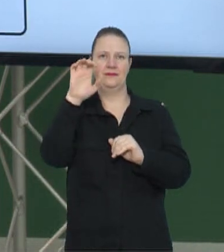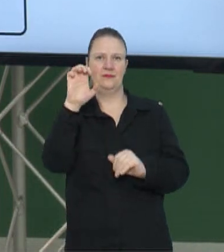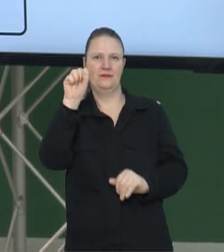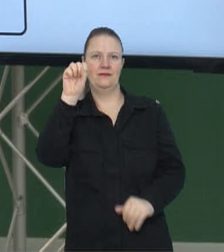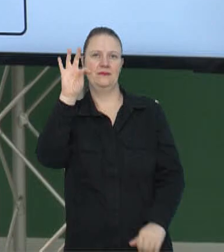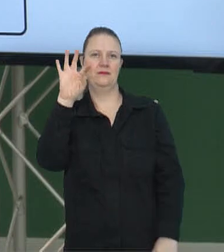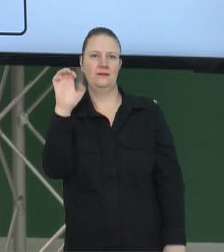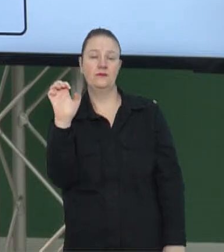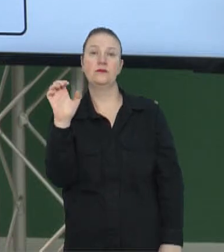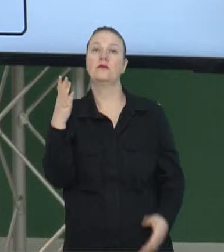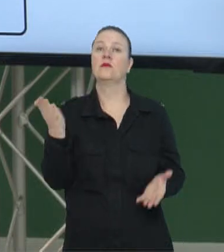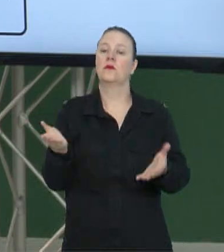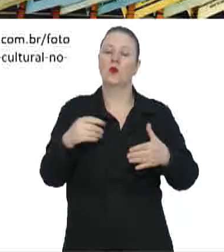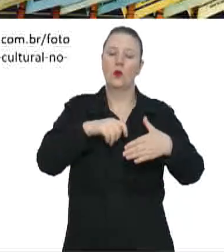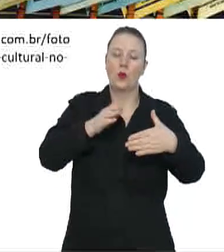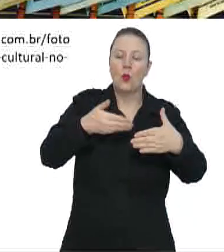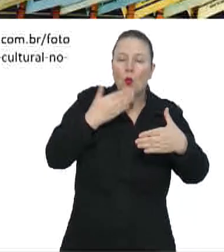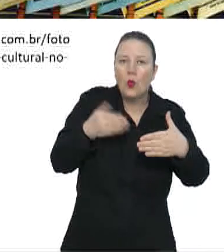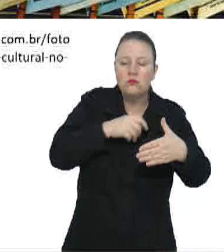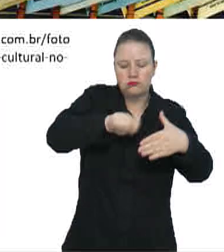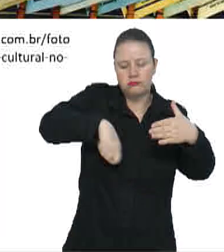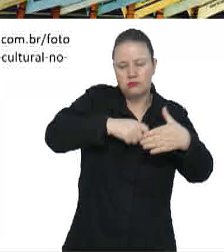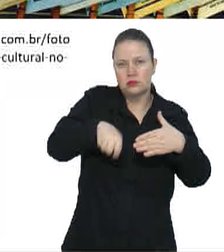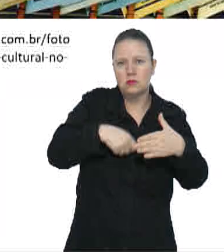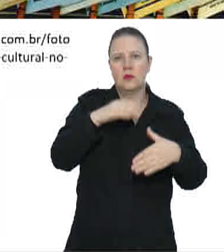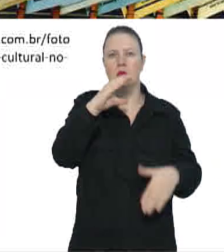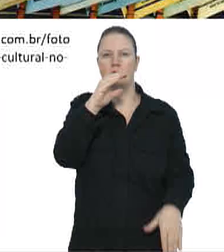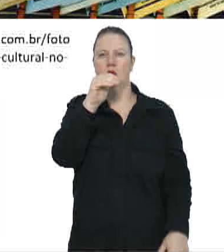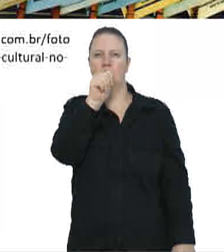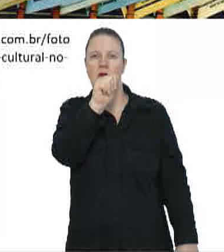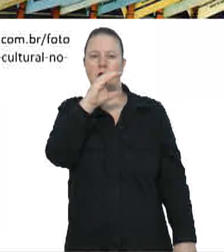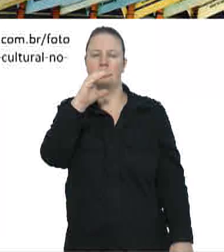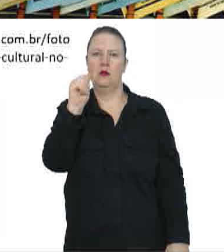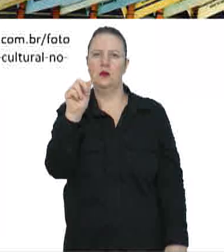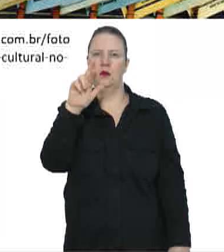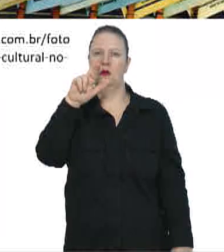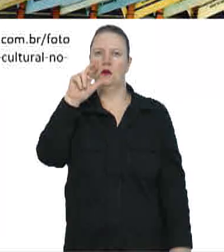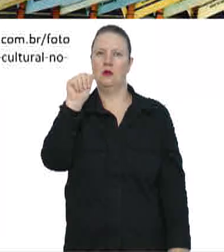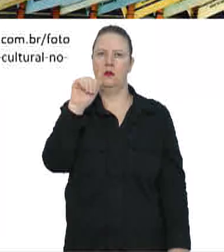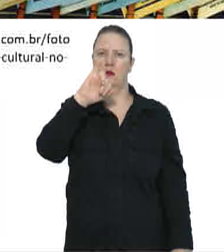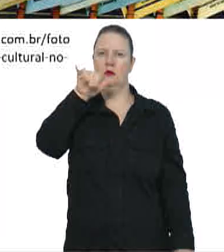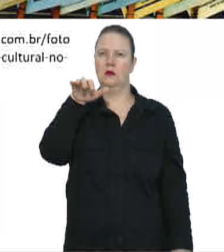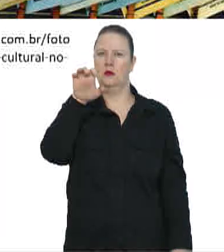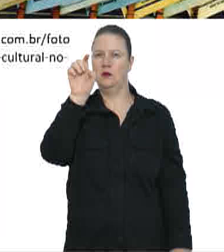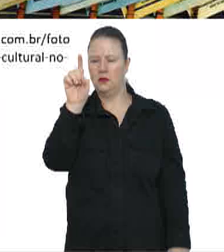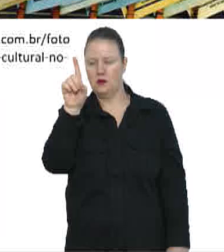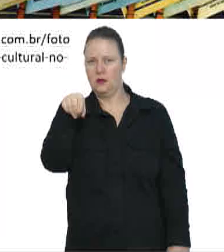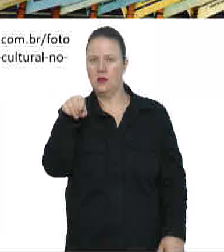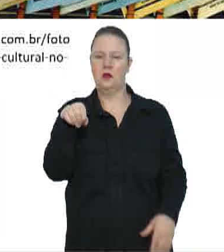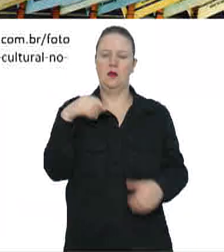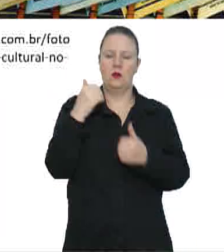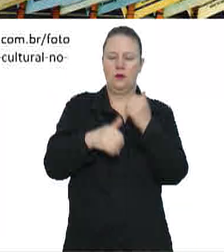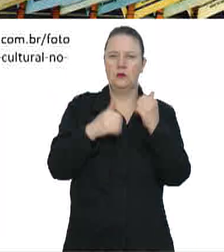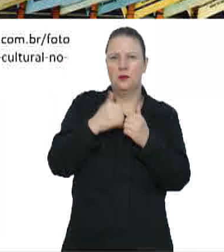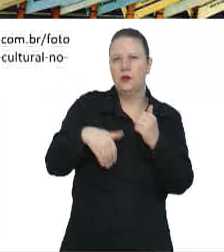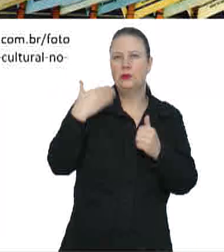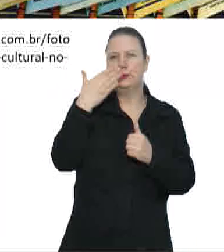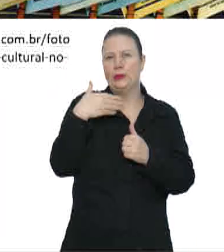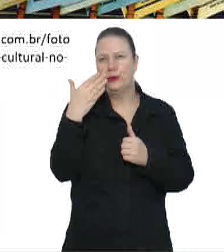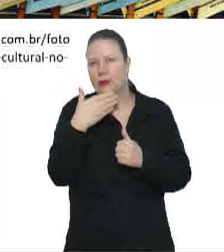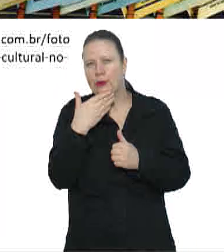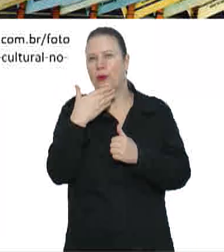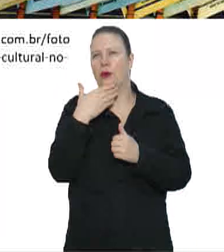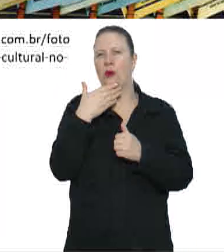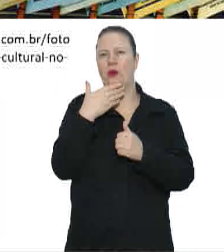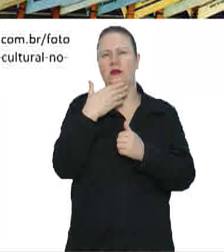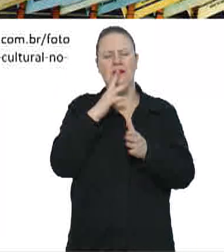ter no Nordeste, acarajé, o vatapá, o sarapatel, a carne de sol, o arroz doce, a canjica, a buchada de